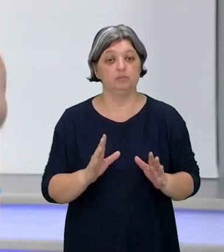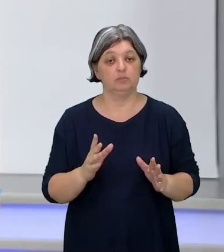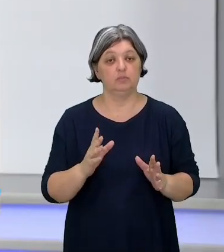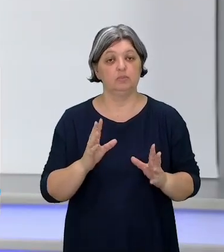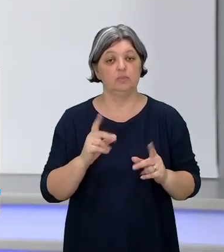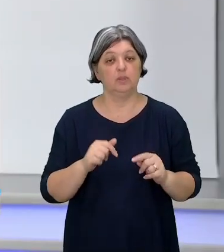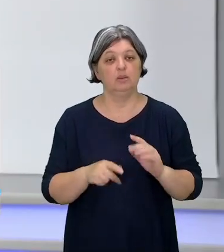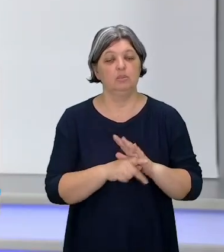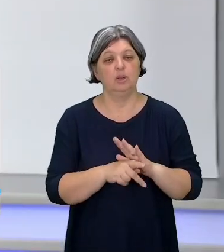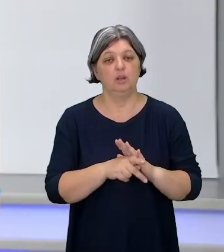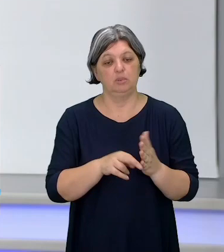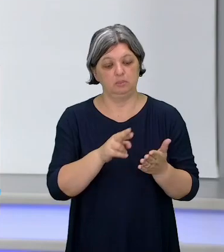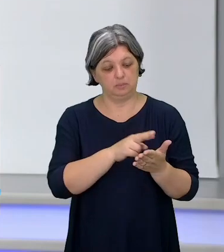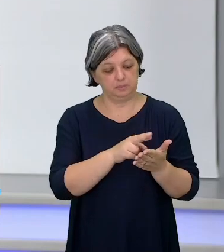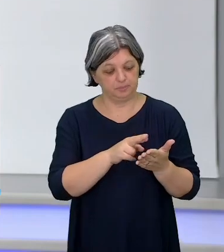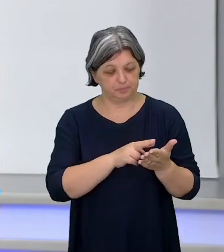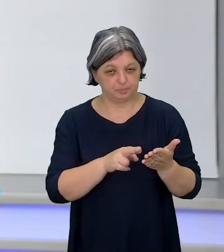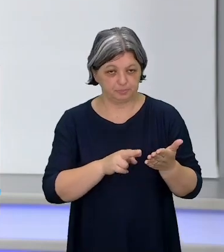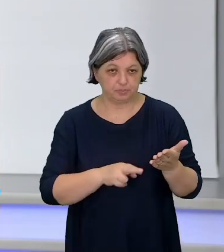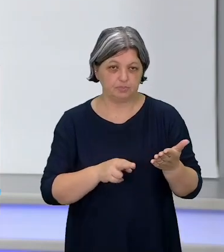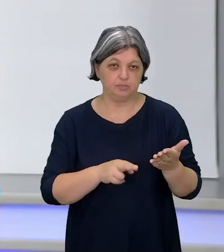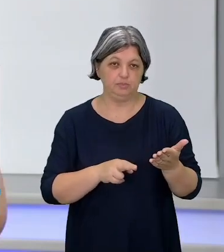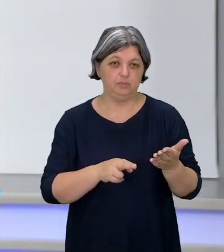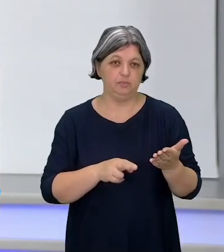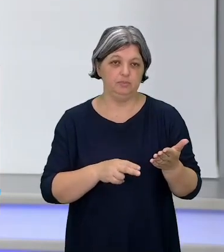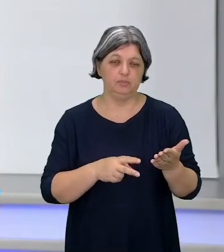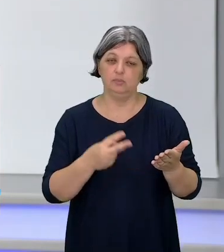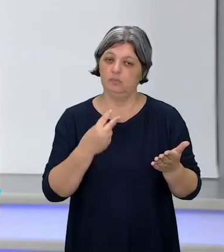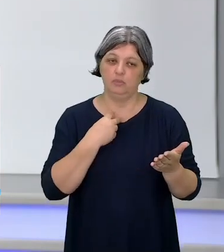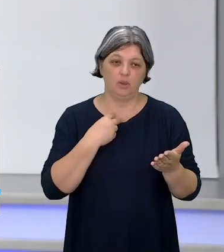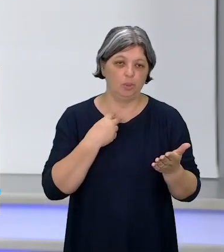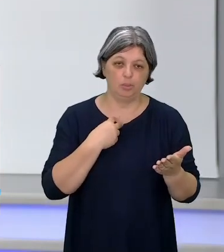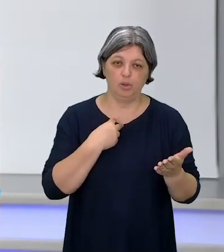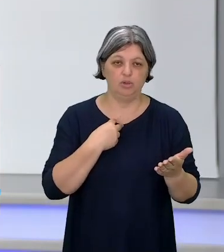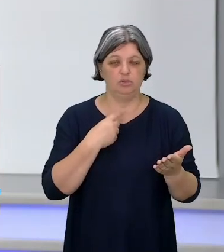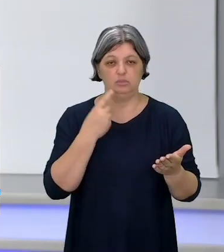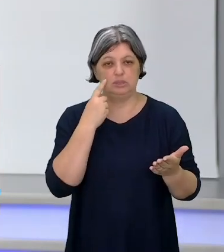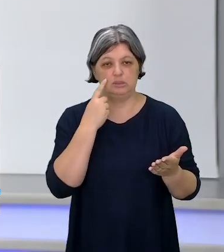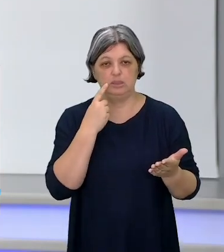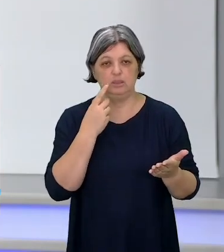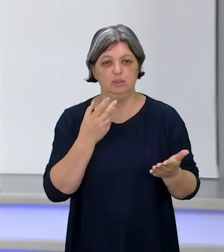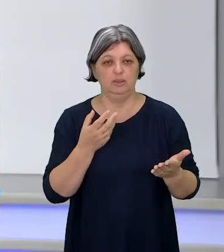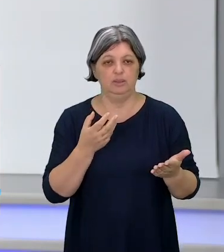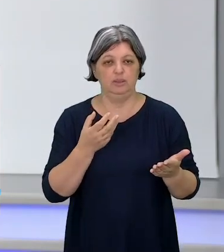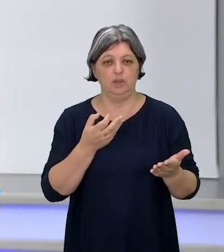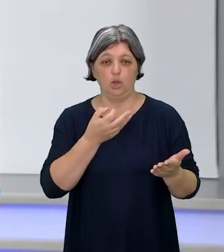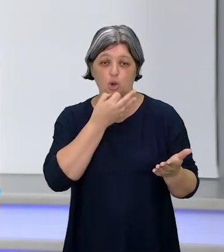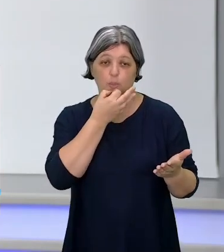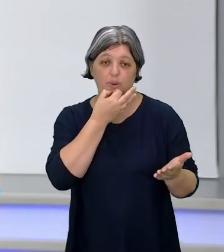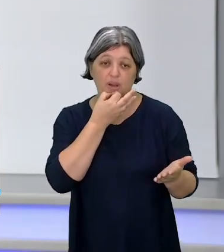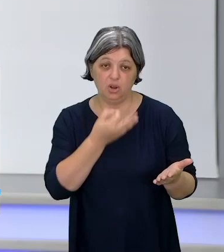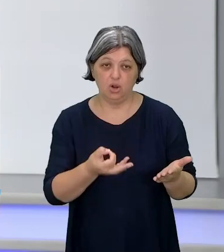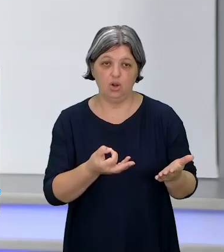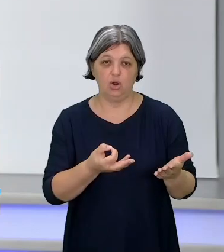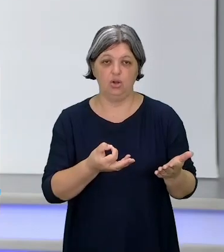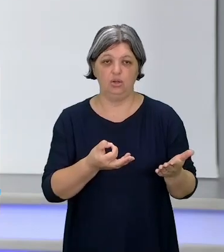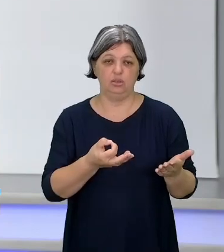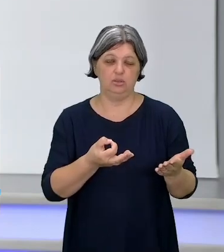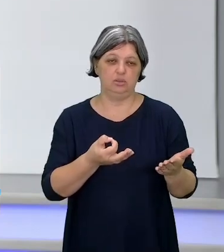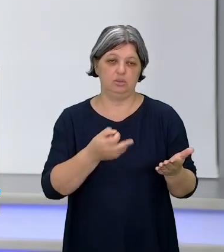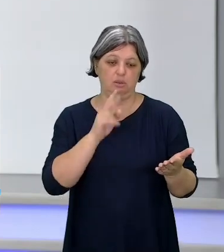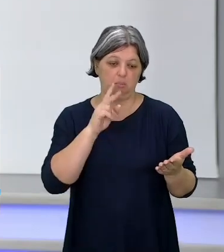uma dissertação, você não é legal você colocar opiniões muito